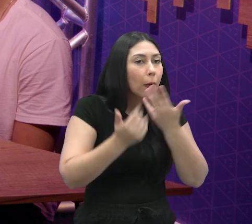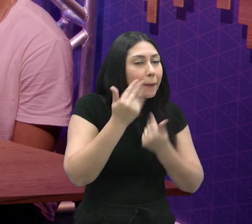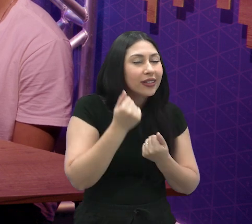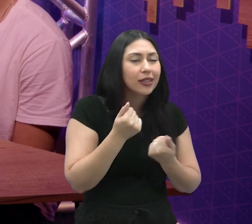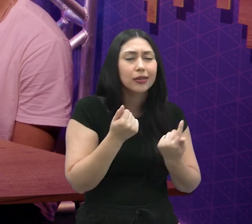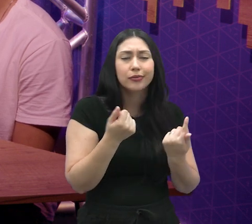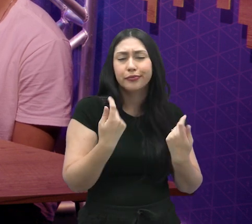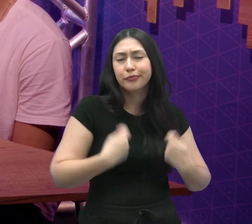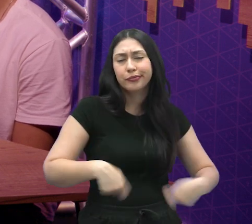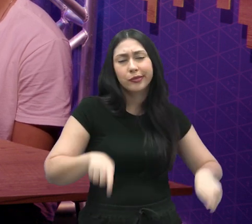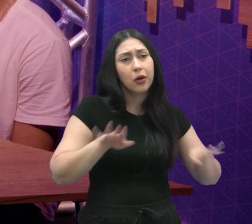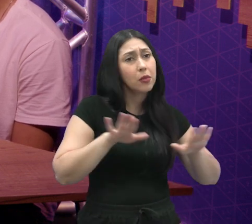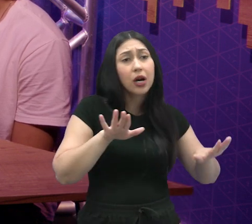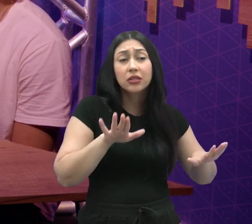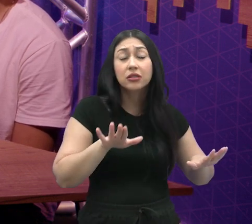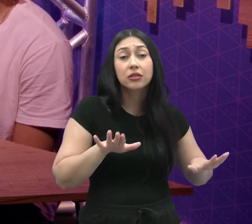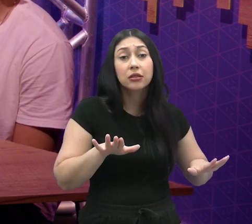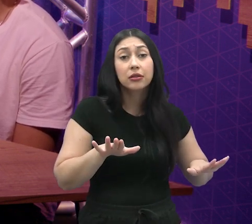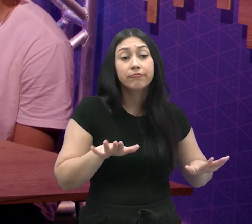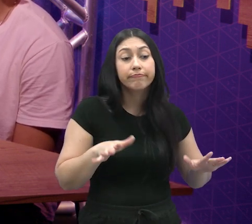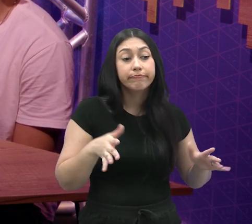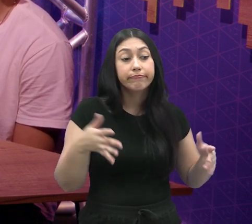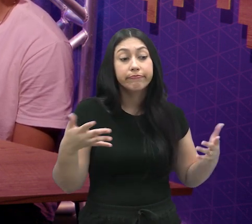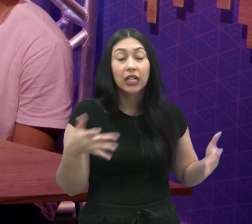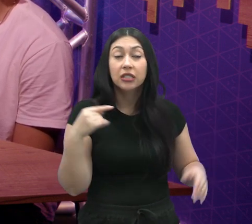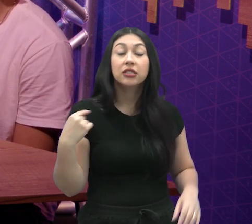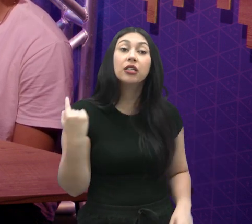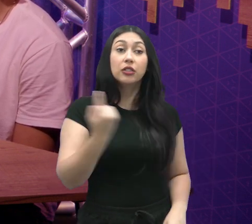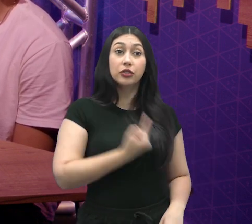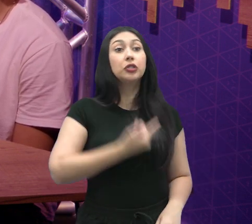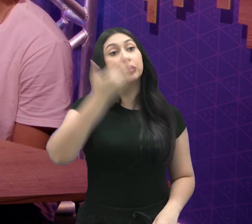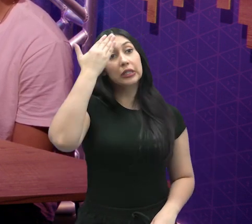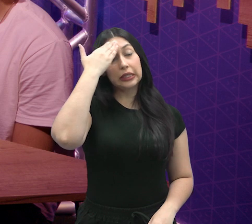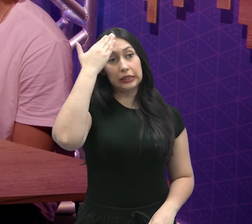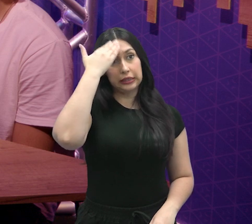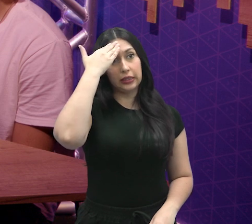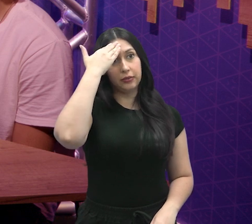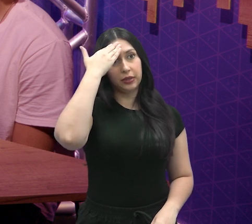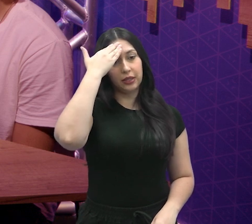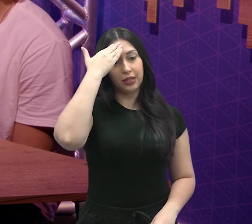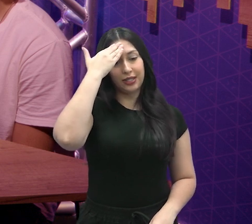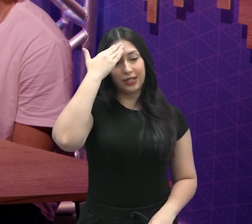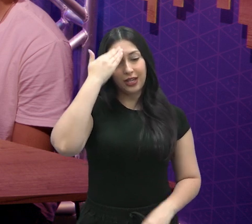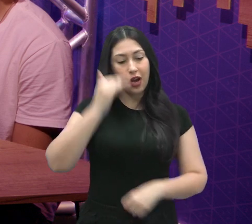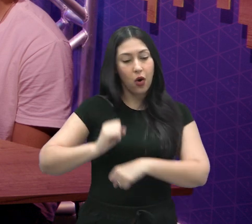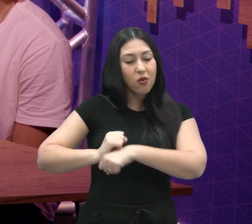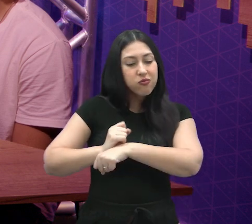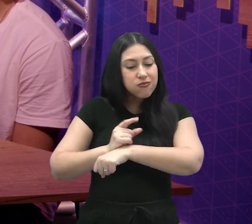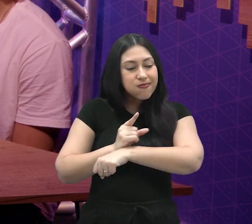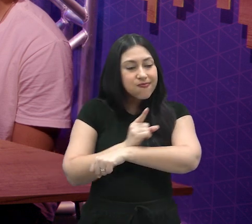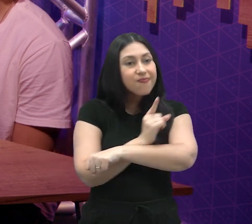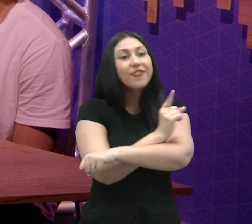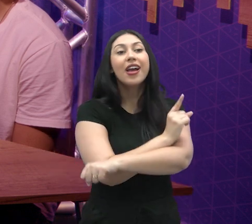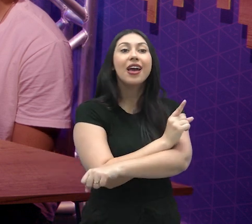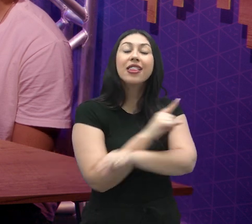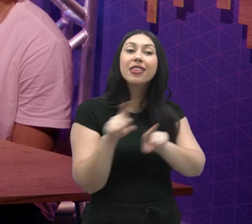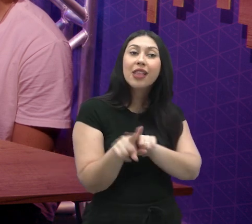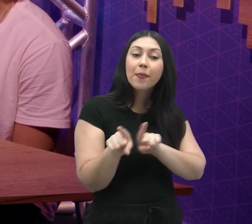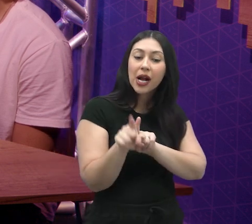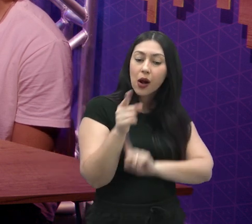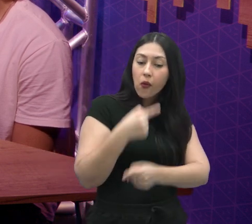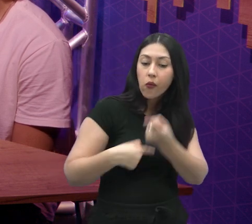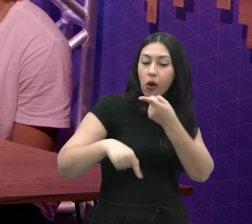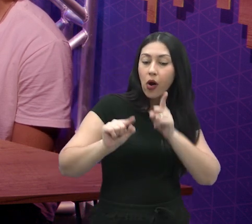diretamente, mas a gente sabe que a evolução humana, a evolução das